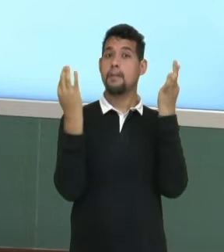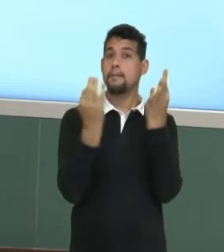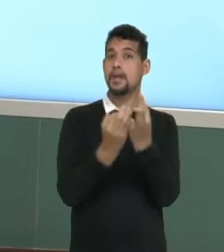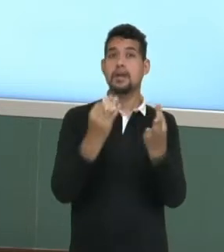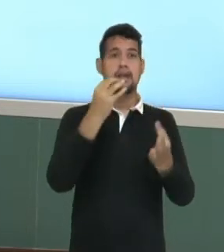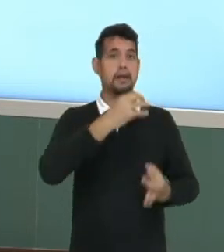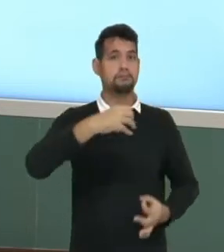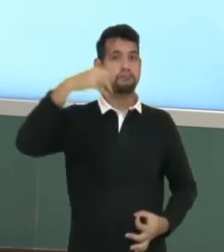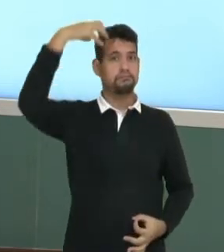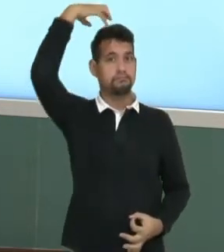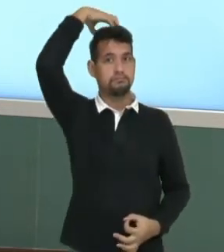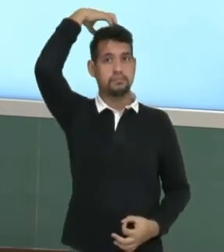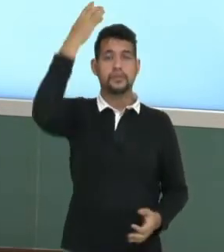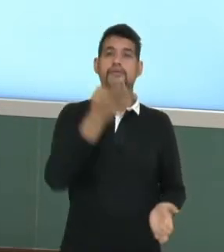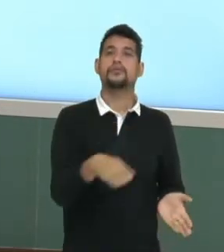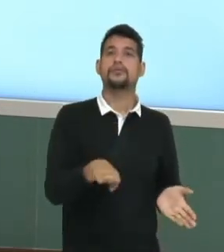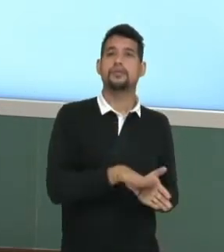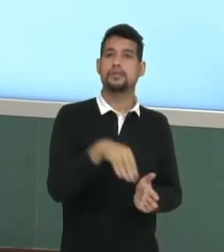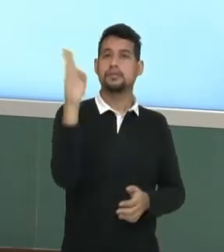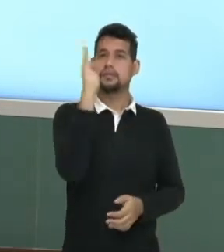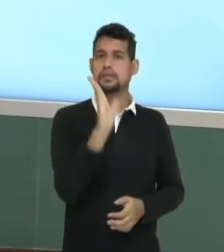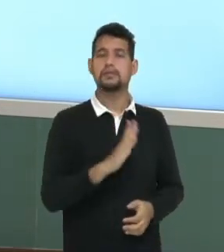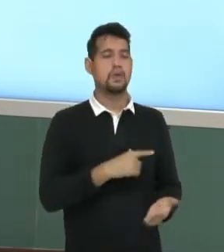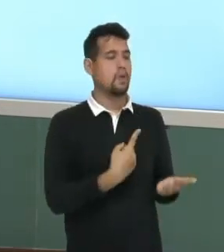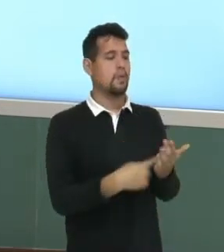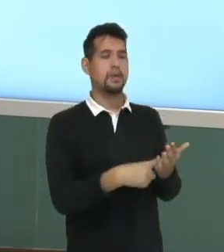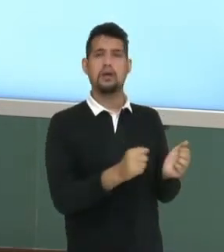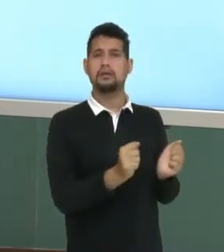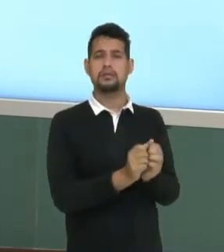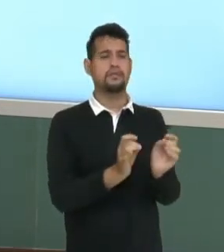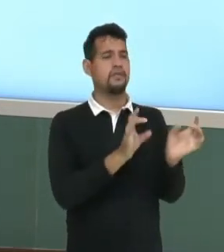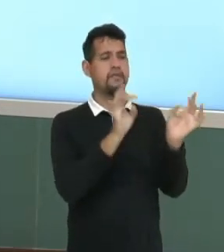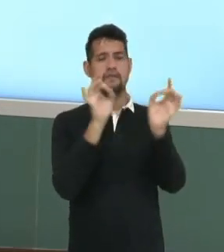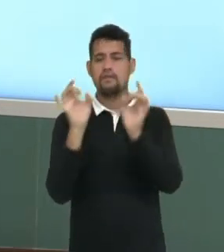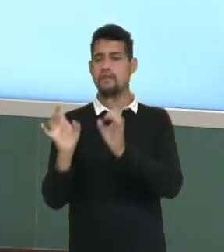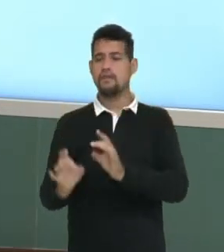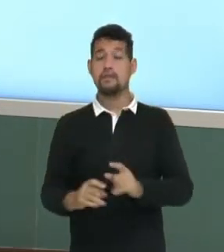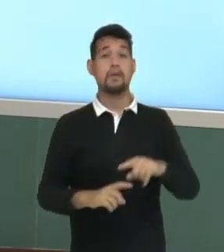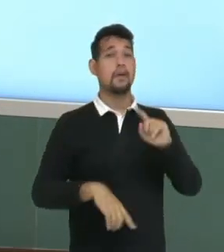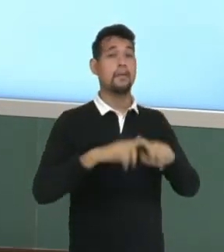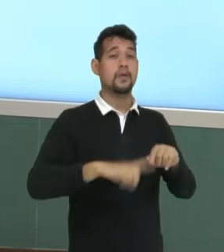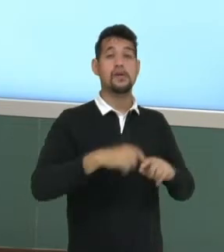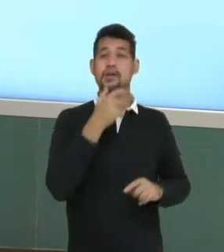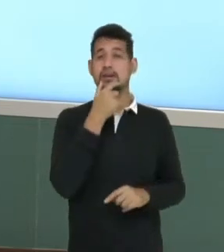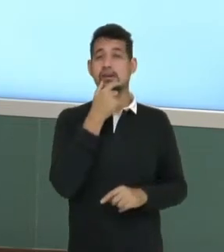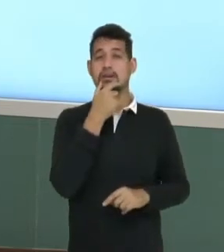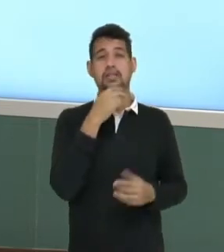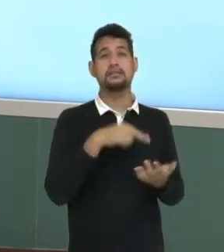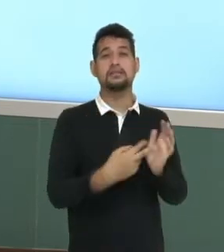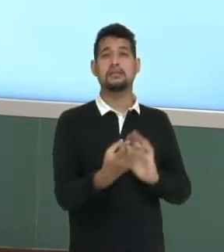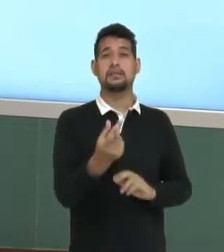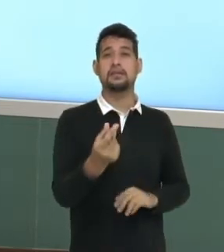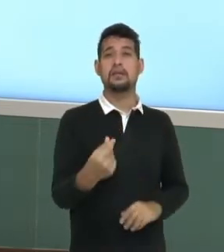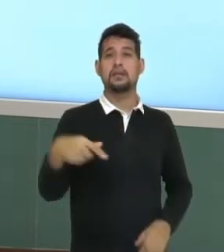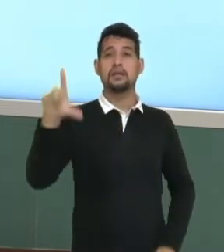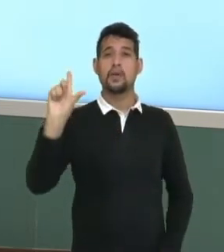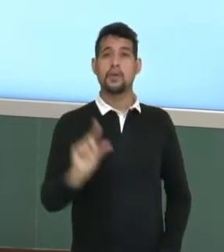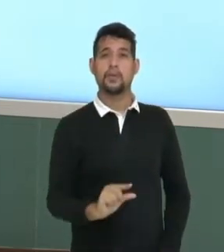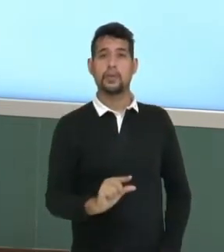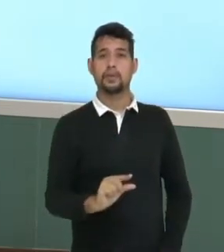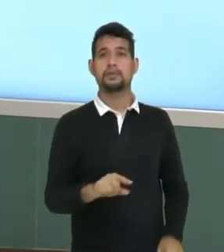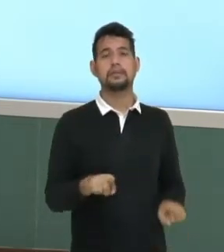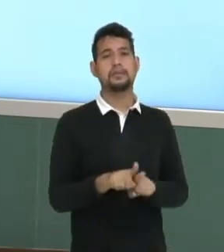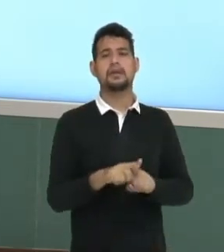Brasil, há o Tratado de Comércio e Navegação e os produtos ingleses passam a ser mais baratos. Além